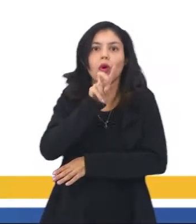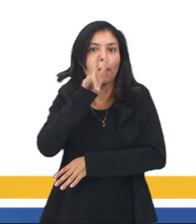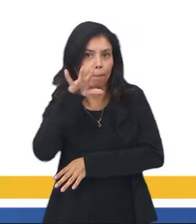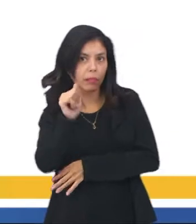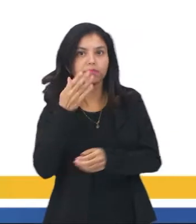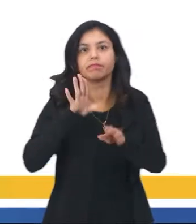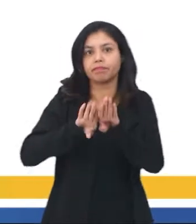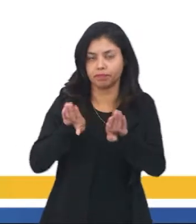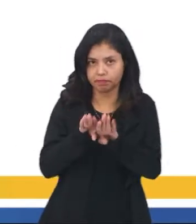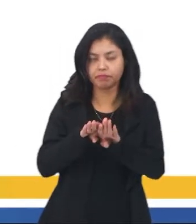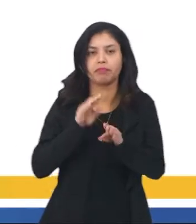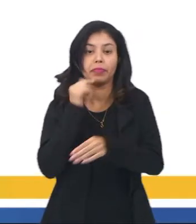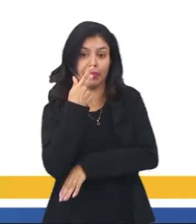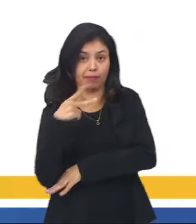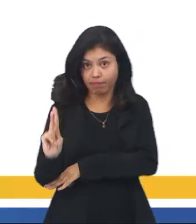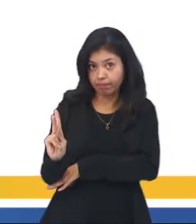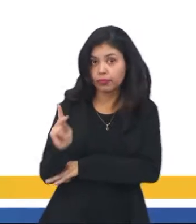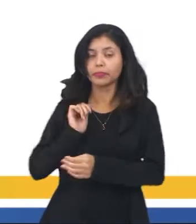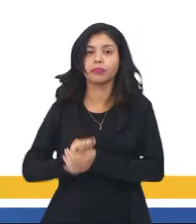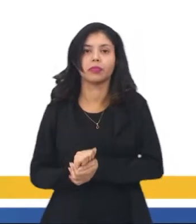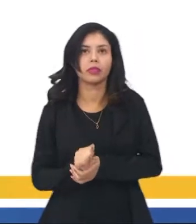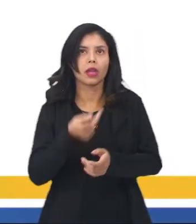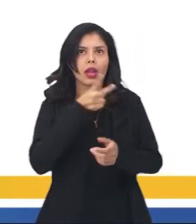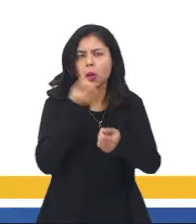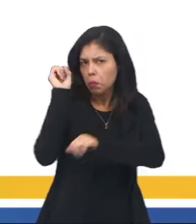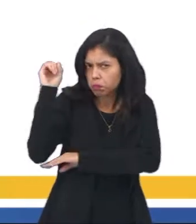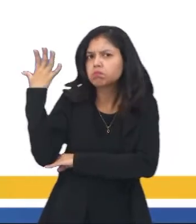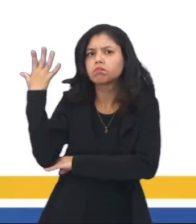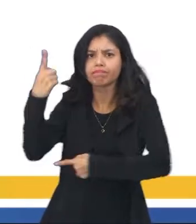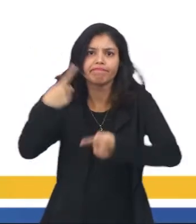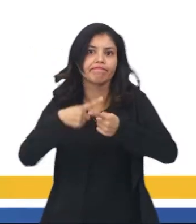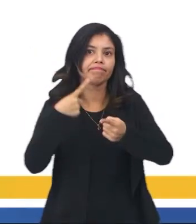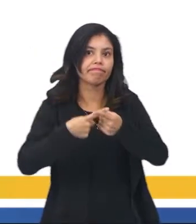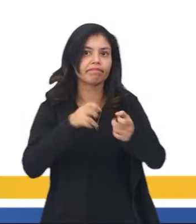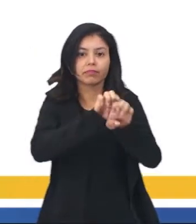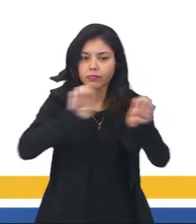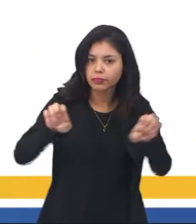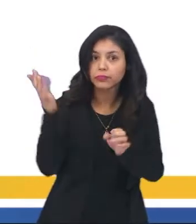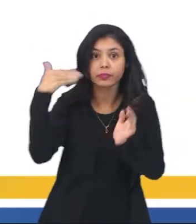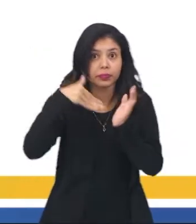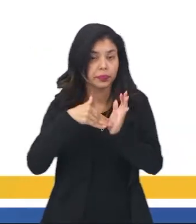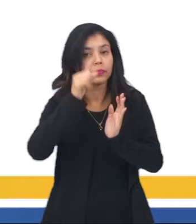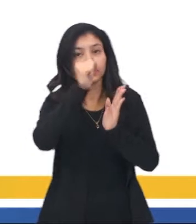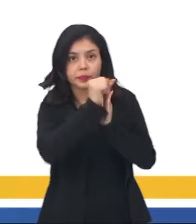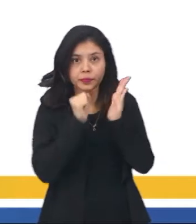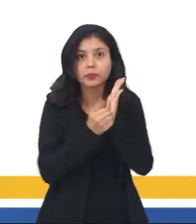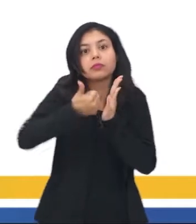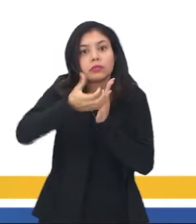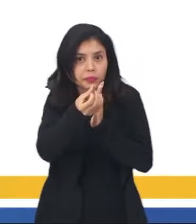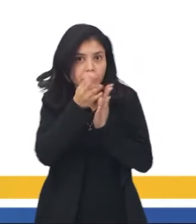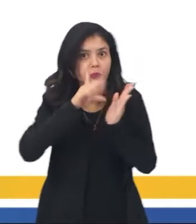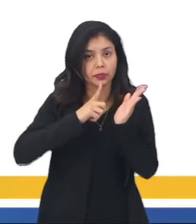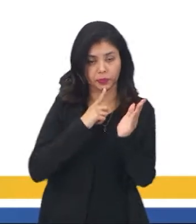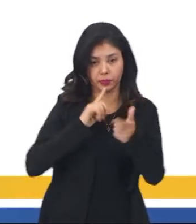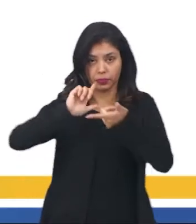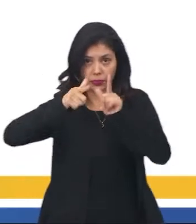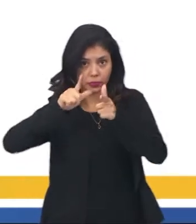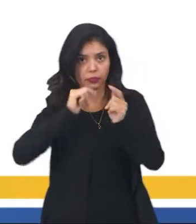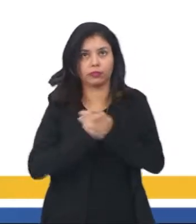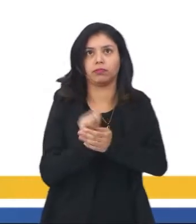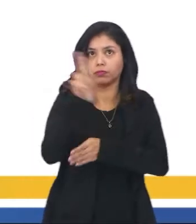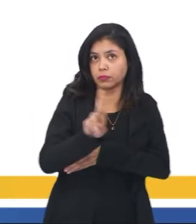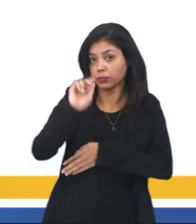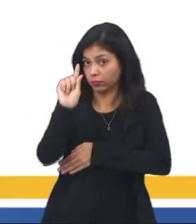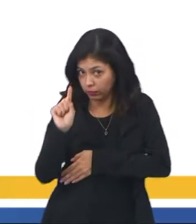seja realmente dele, né? Isso acontece porque as equações até o século XVI tinham letras, o que foi